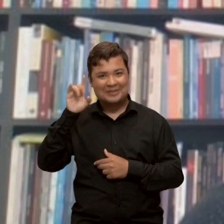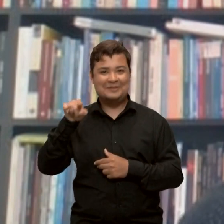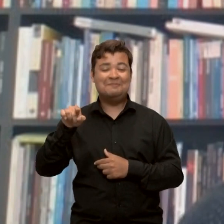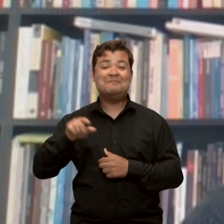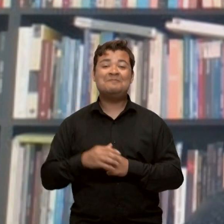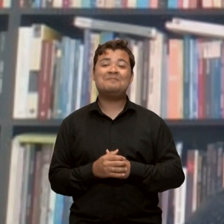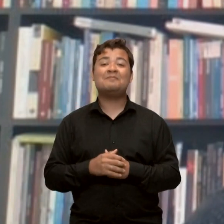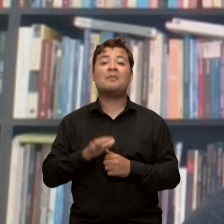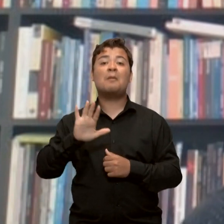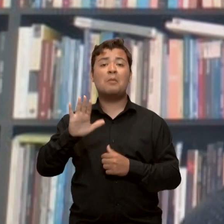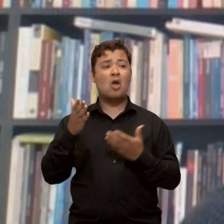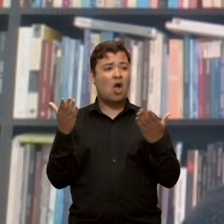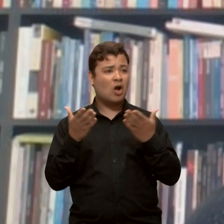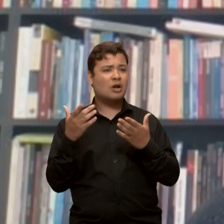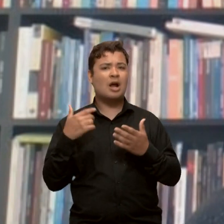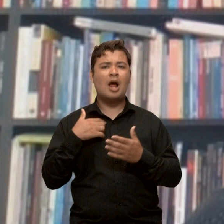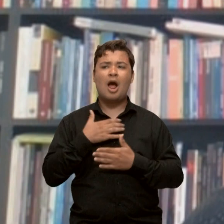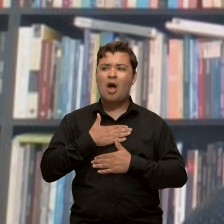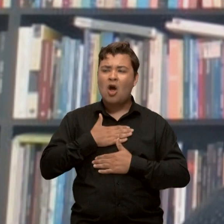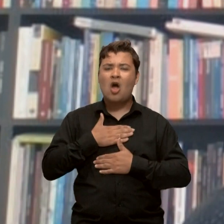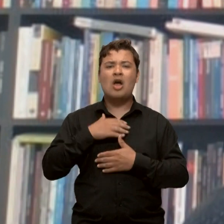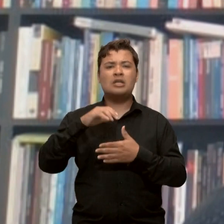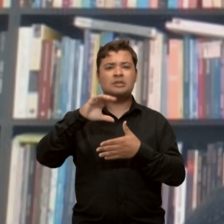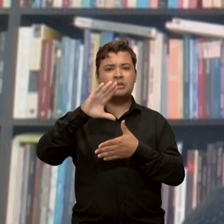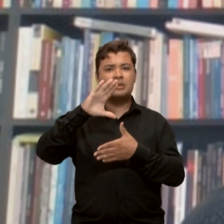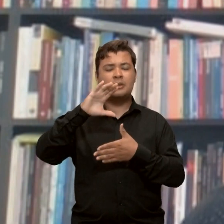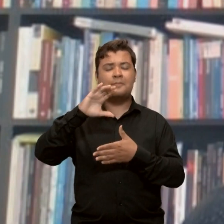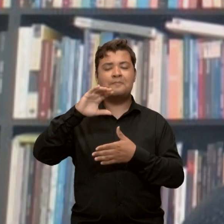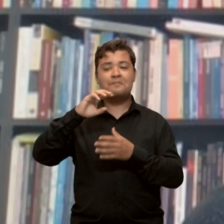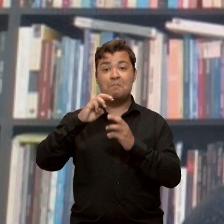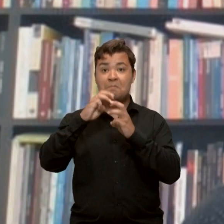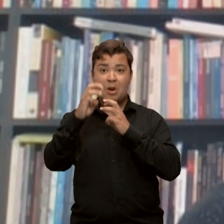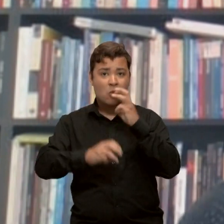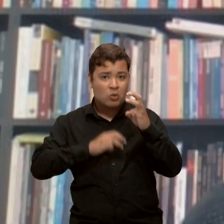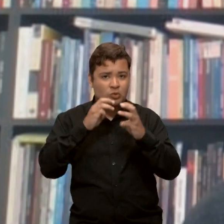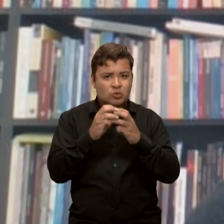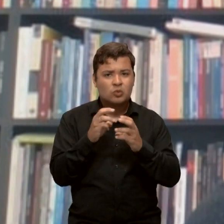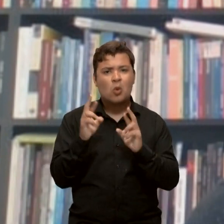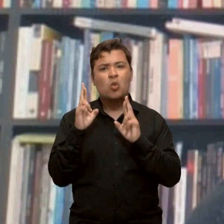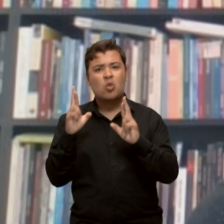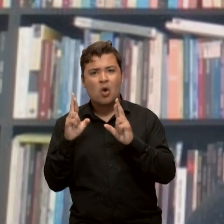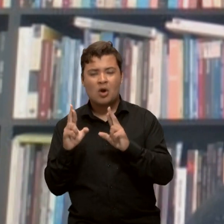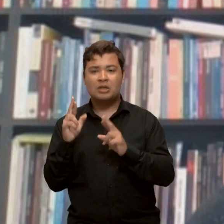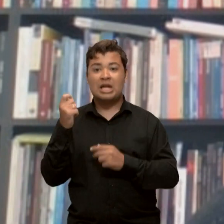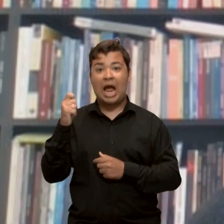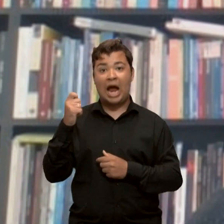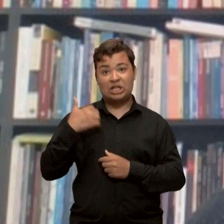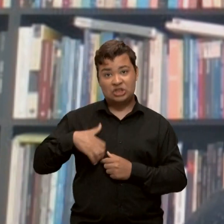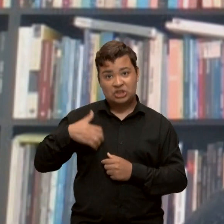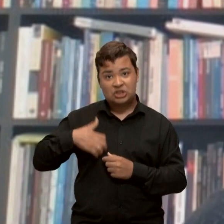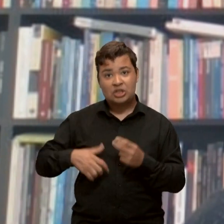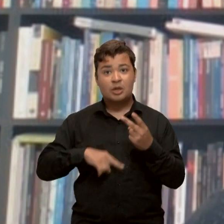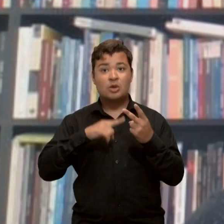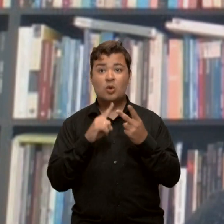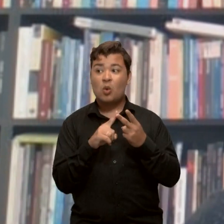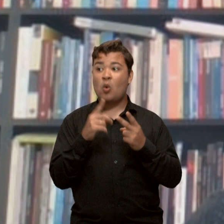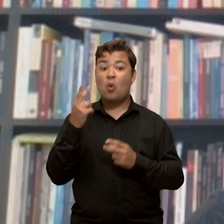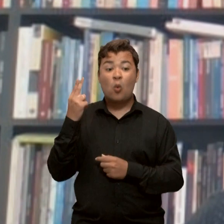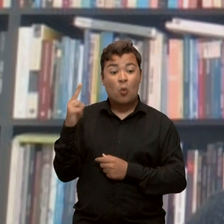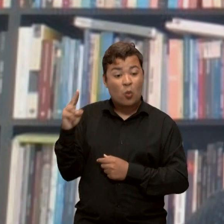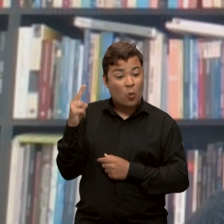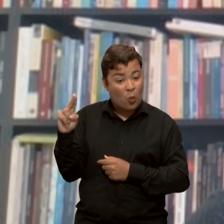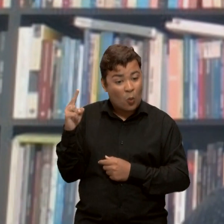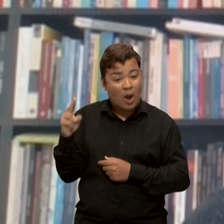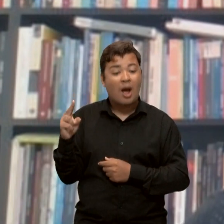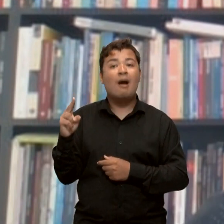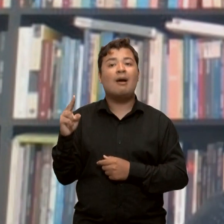têm esse espírito Mercosul, espírito latino-americano e torcem para a Argentina, torcem para o Uruguai. O Uruguai é um dos grandes queridos do